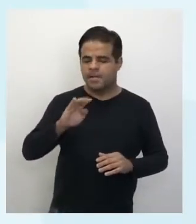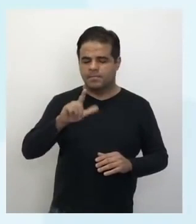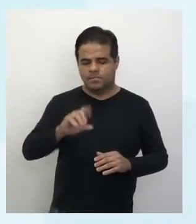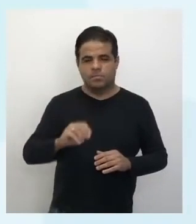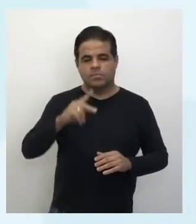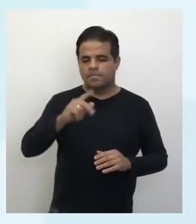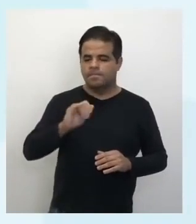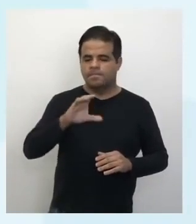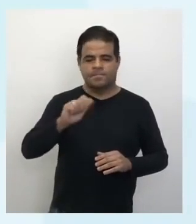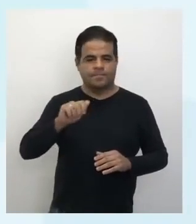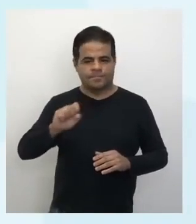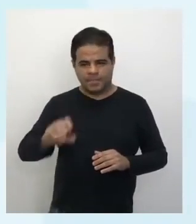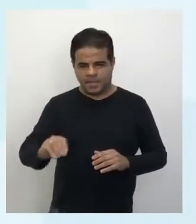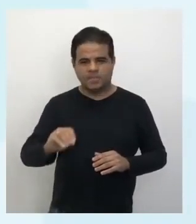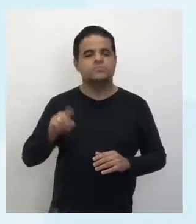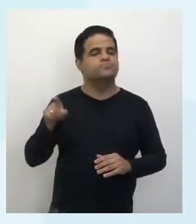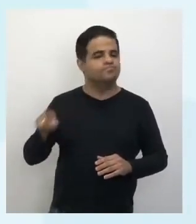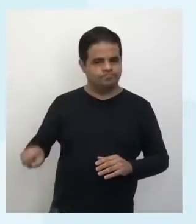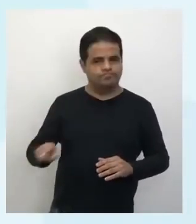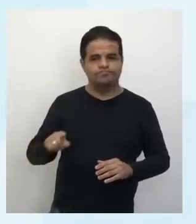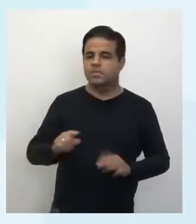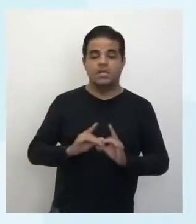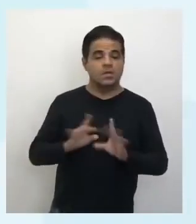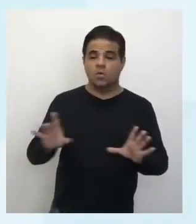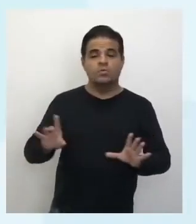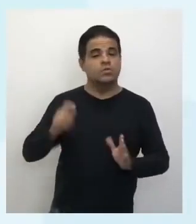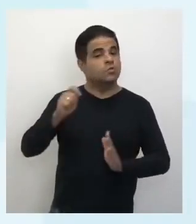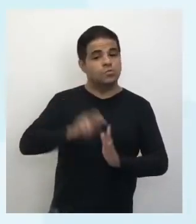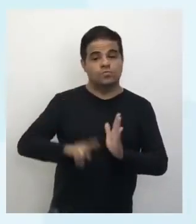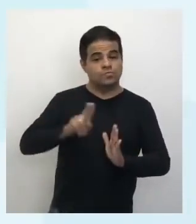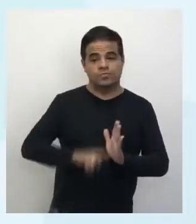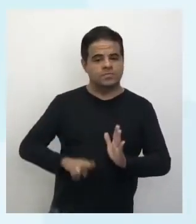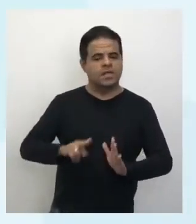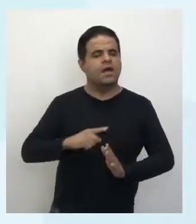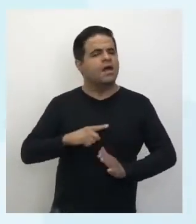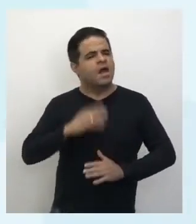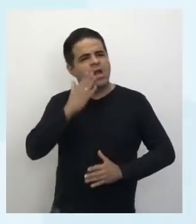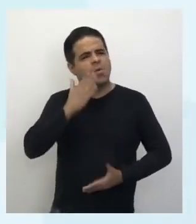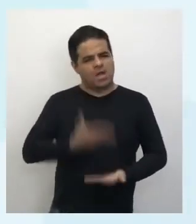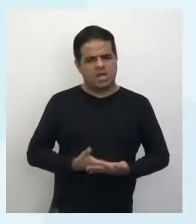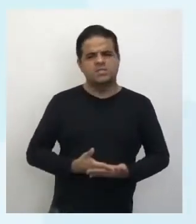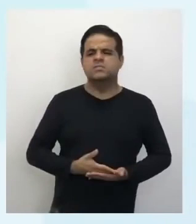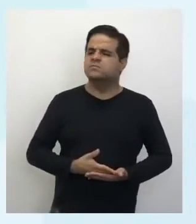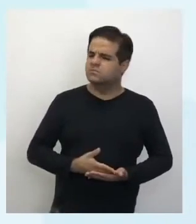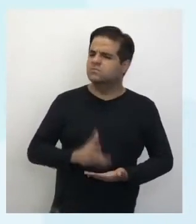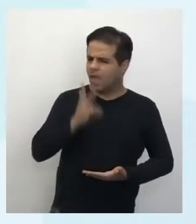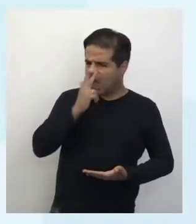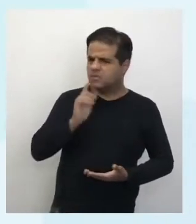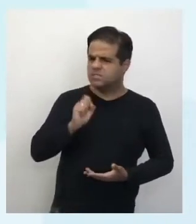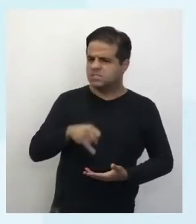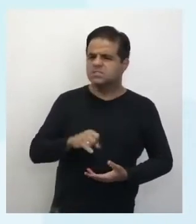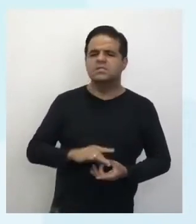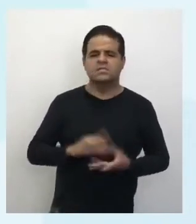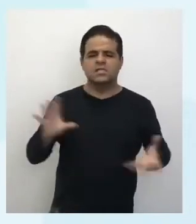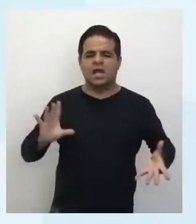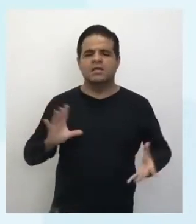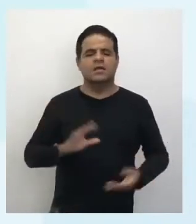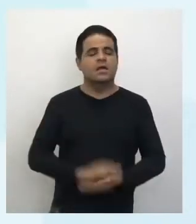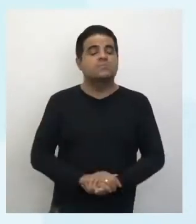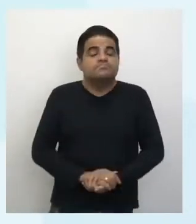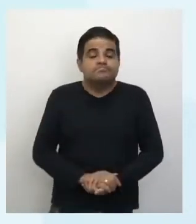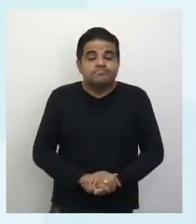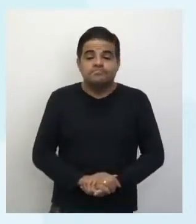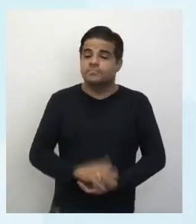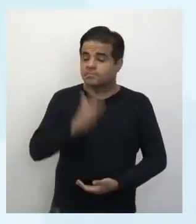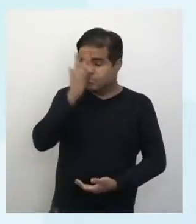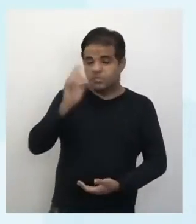em tamanho natural. E o Picasso não deixou ele usar. Nossa, Olha, eu acredito muito que ele deixaria. Quem não deixou